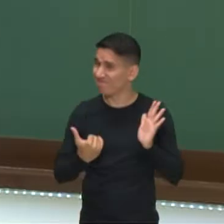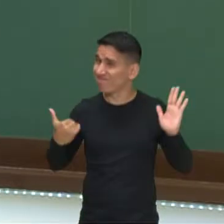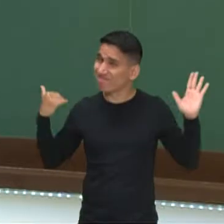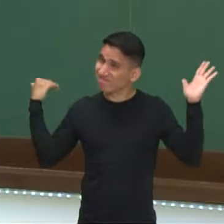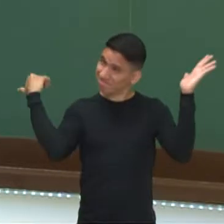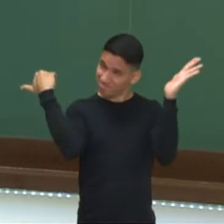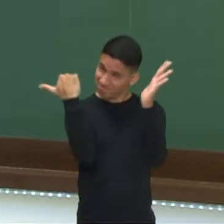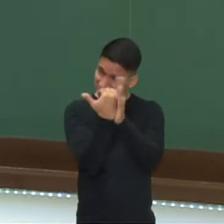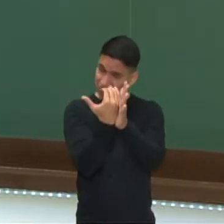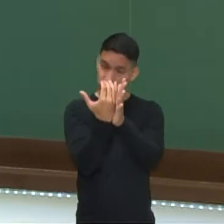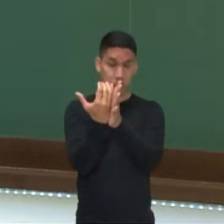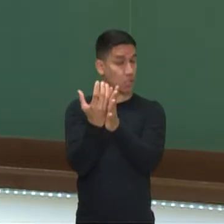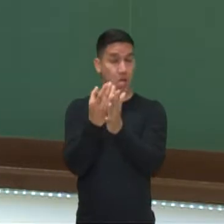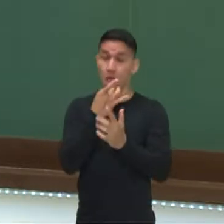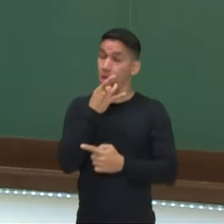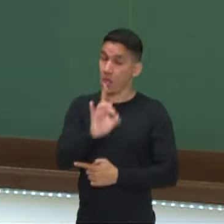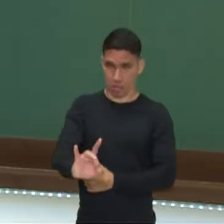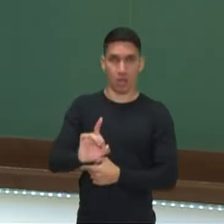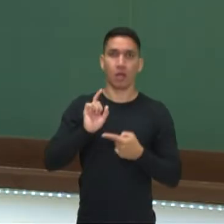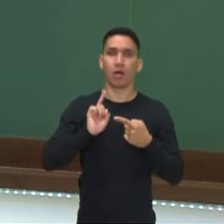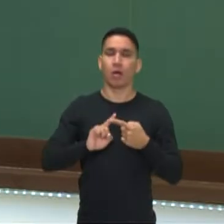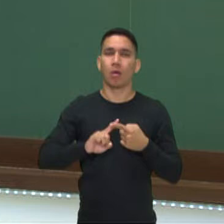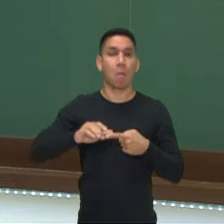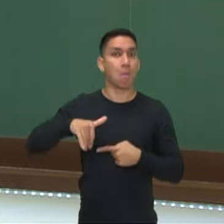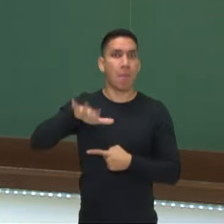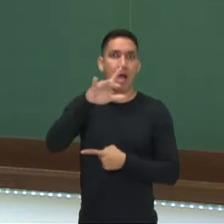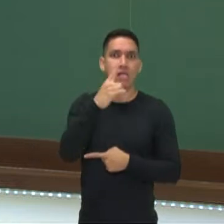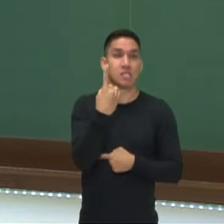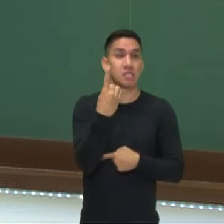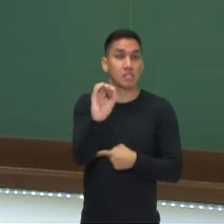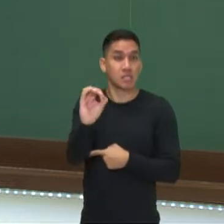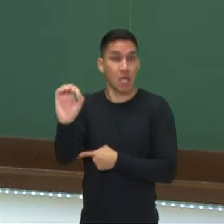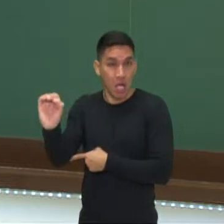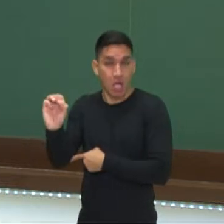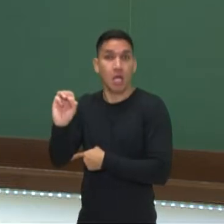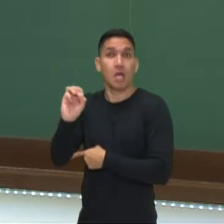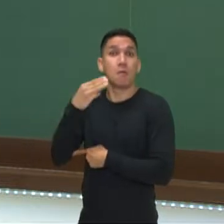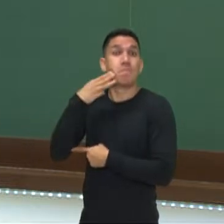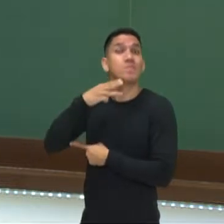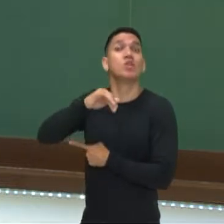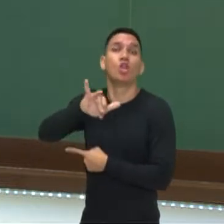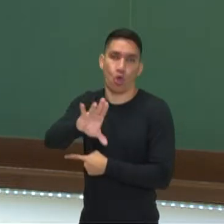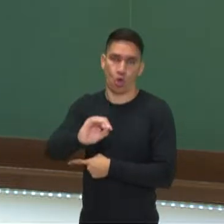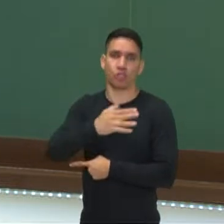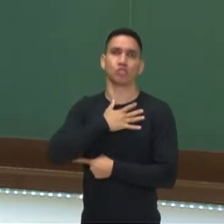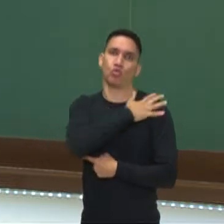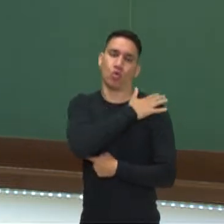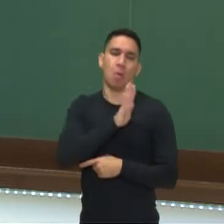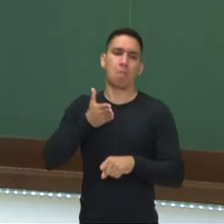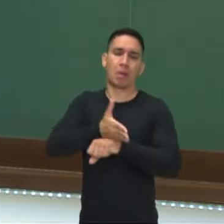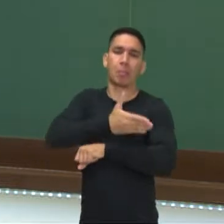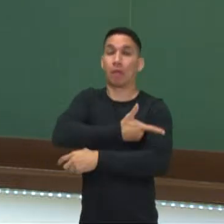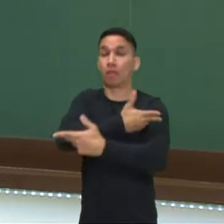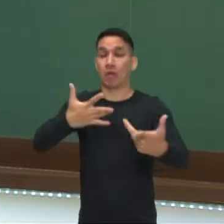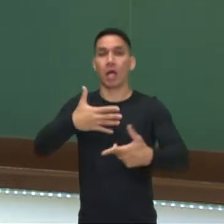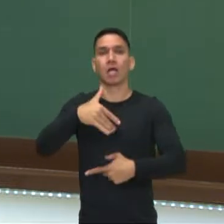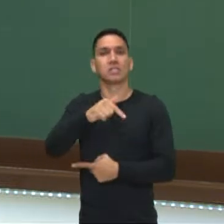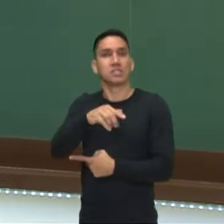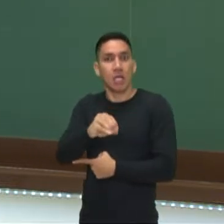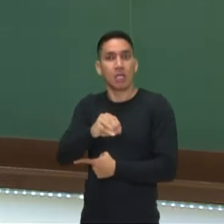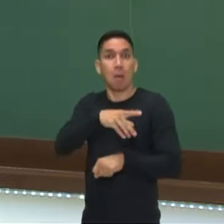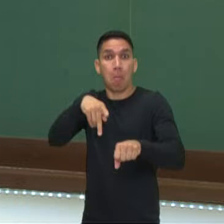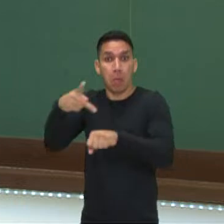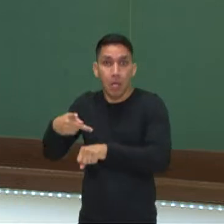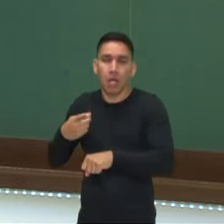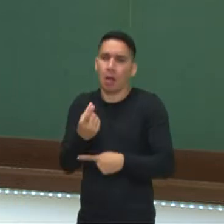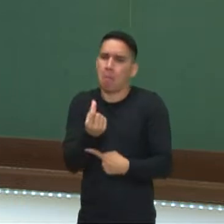extremamente mortal, mais de 100 milhões de soldados participantes de mais de 70 países, gastos à